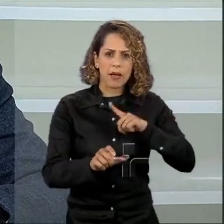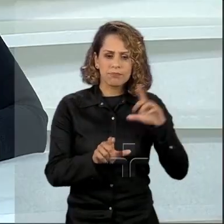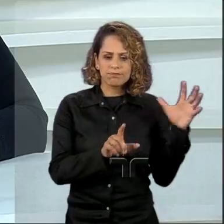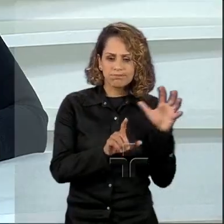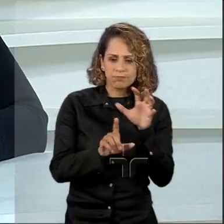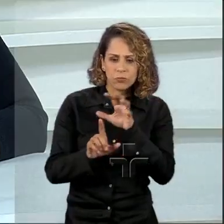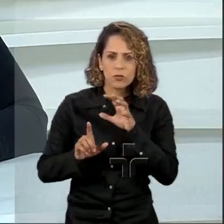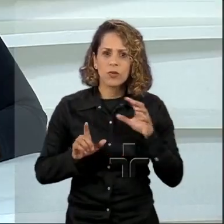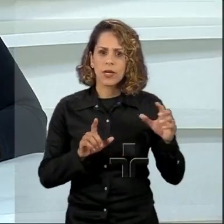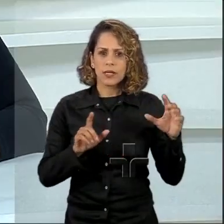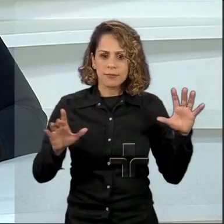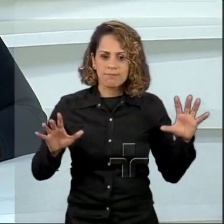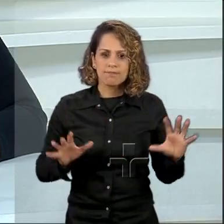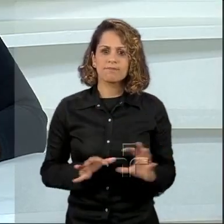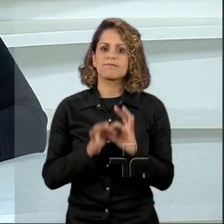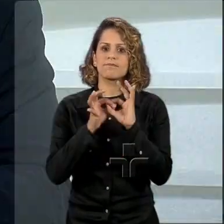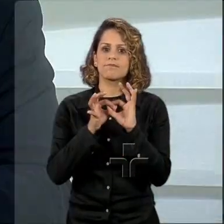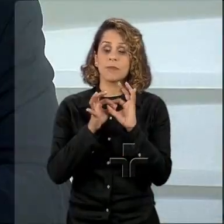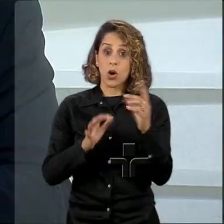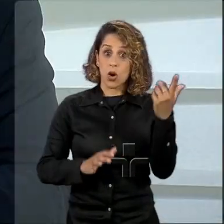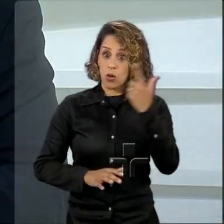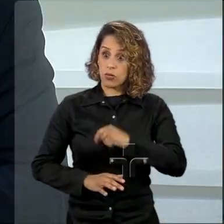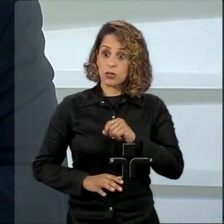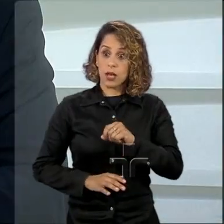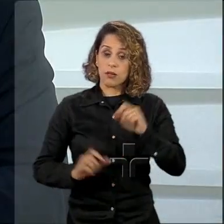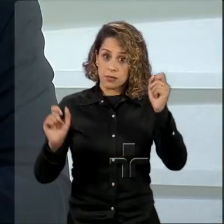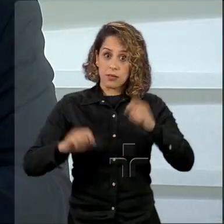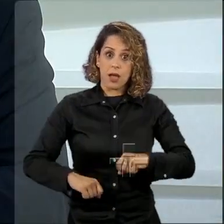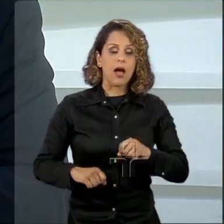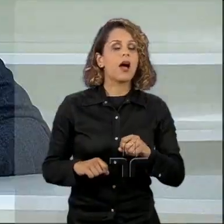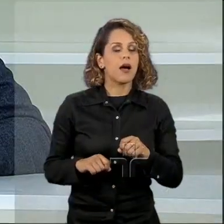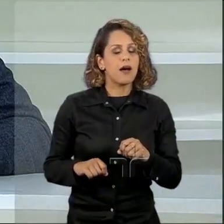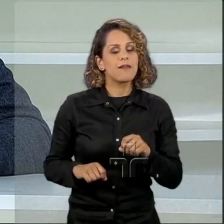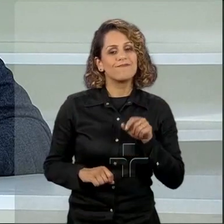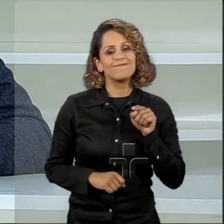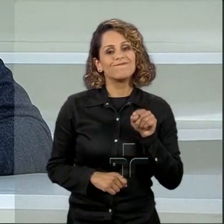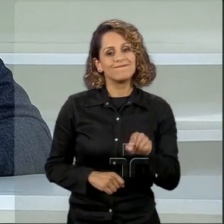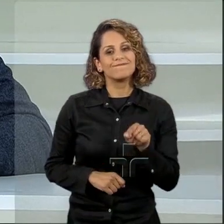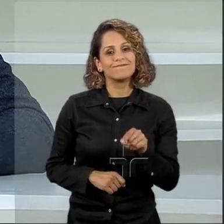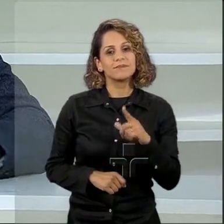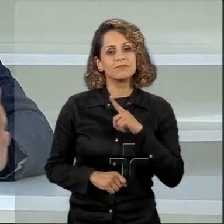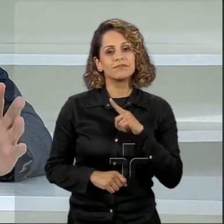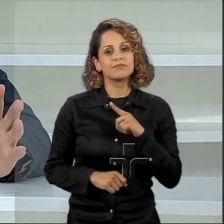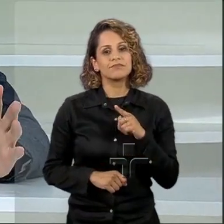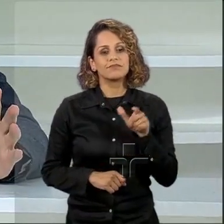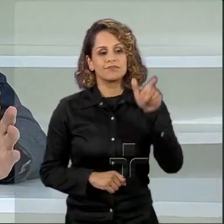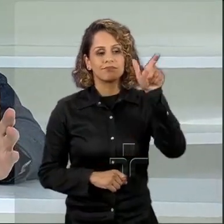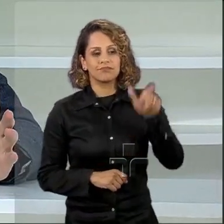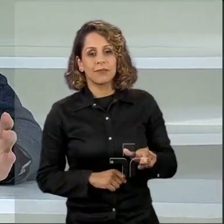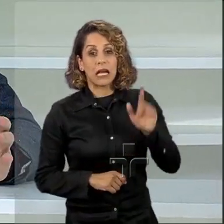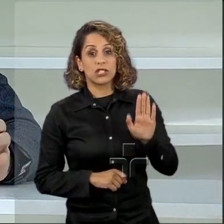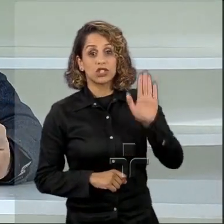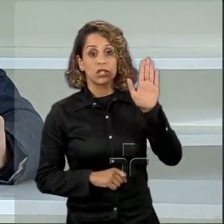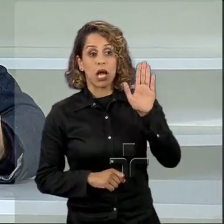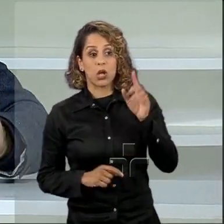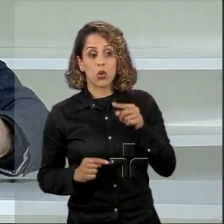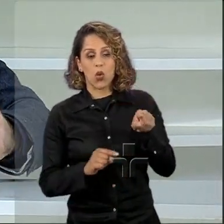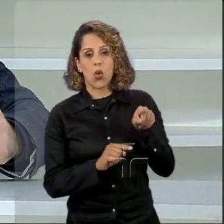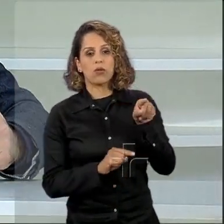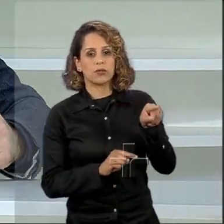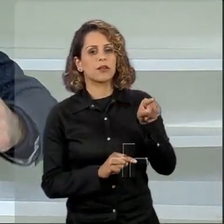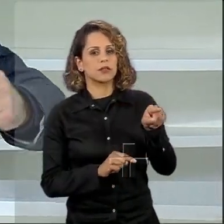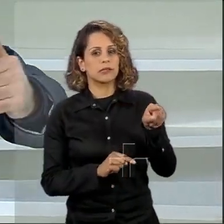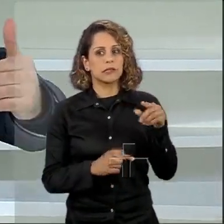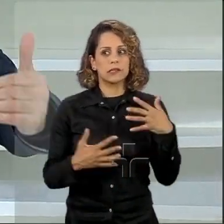produtivas. Você é capaz de congregar, você coloca o adversário numa situação muito difícil. Porque o